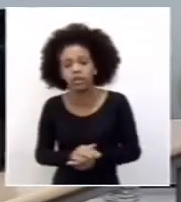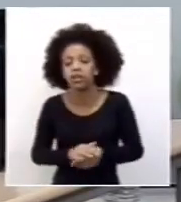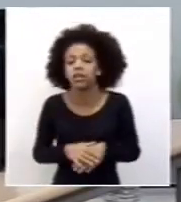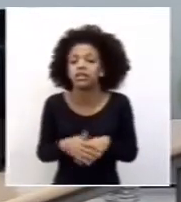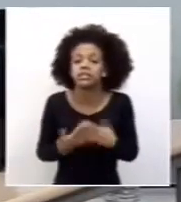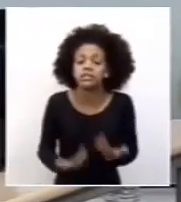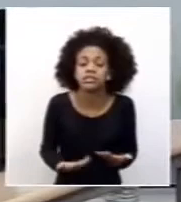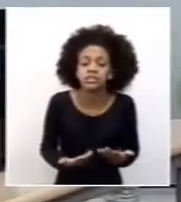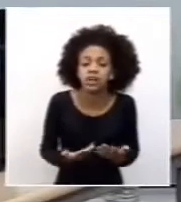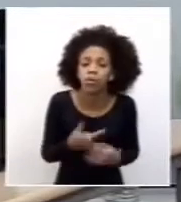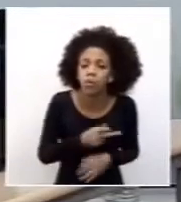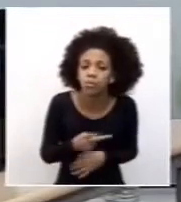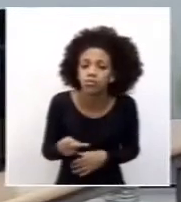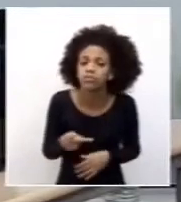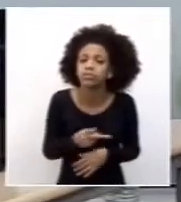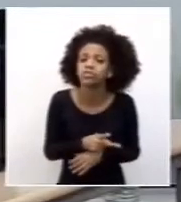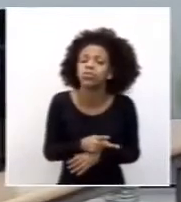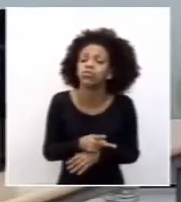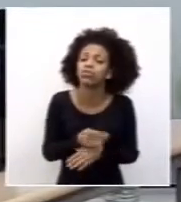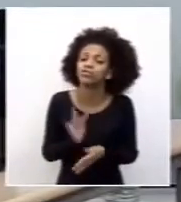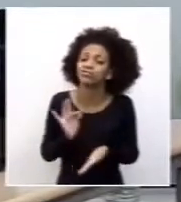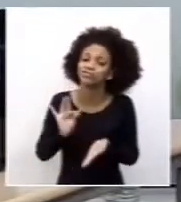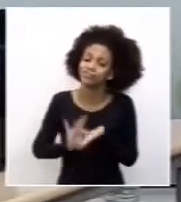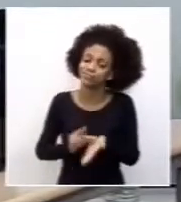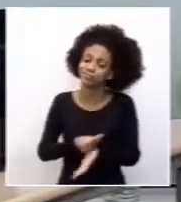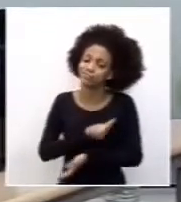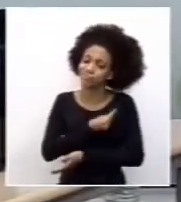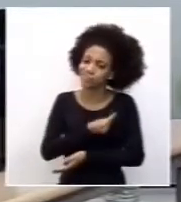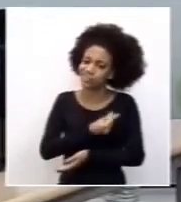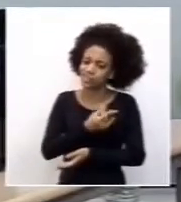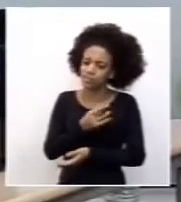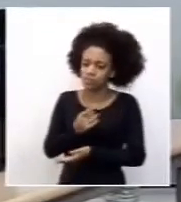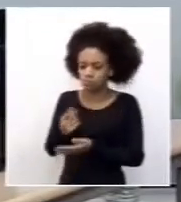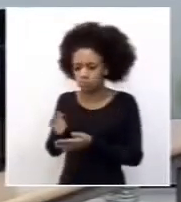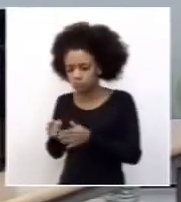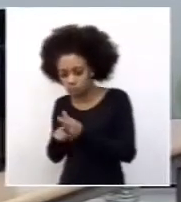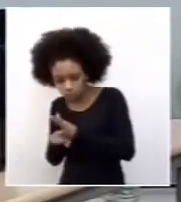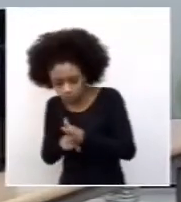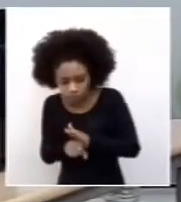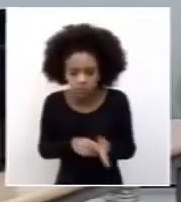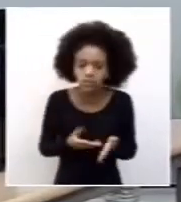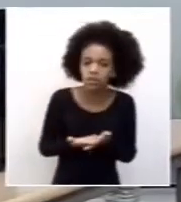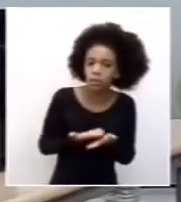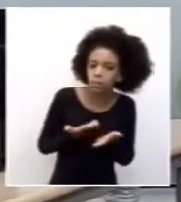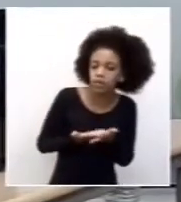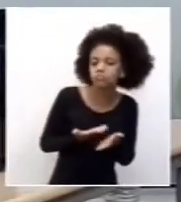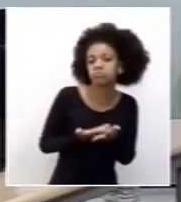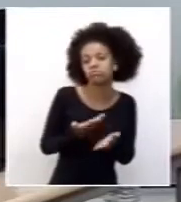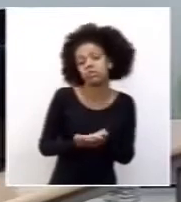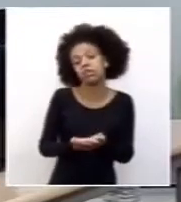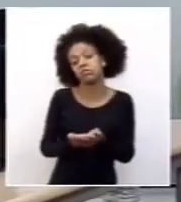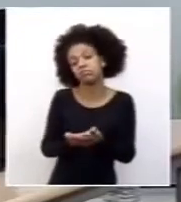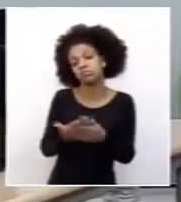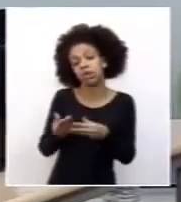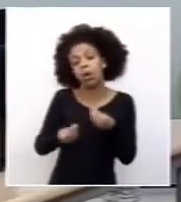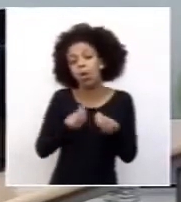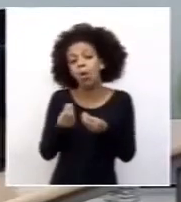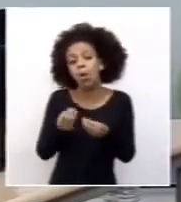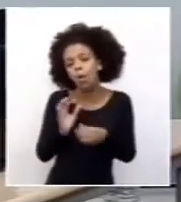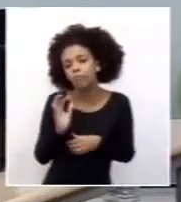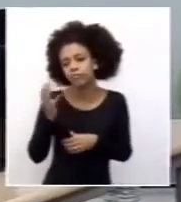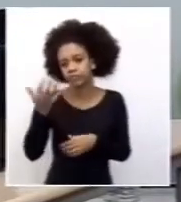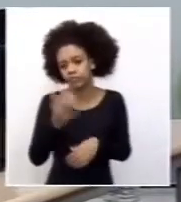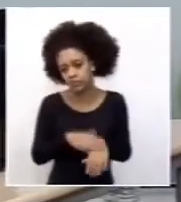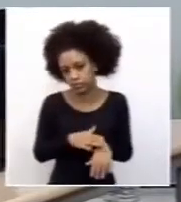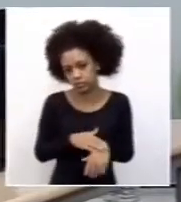tem que, diante da sua necessidade, buscar alguns elementos e assim junto com os professores, né? Tudo bem que tem